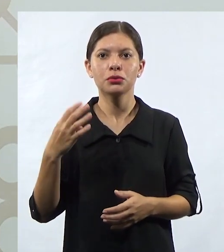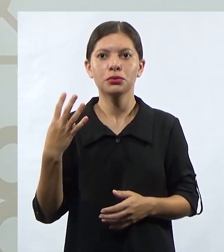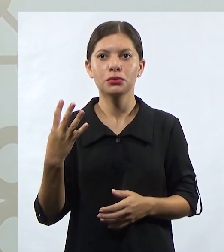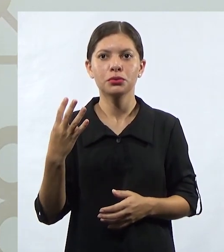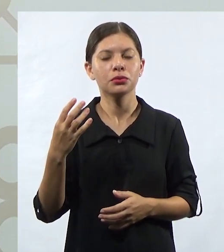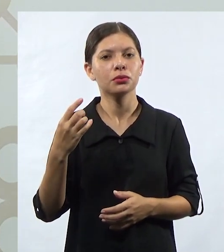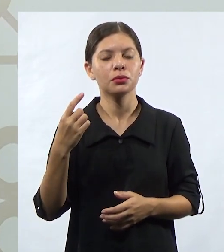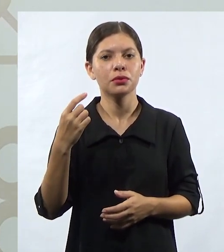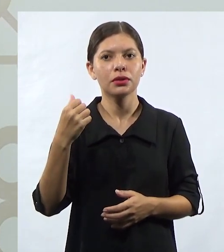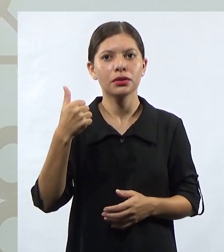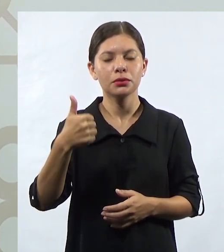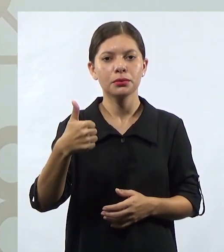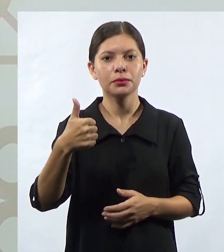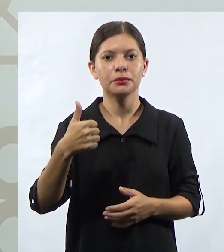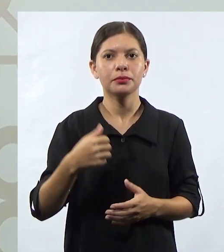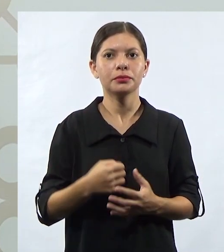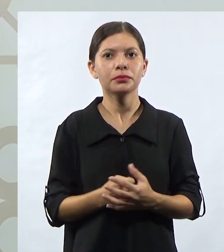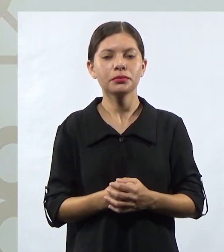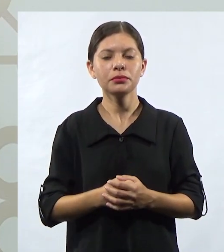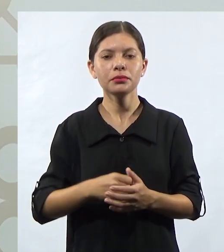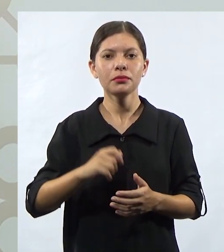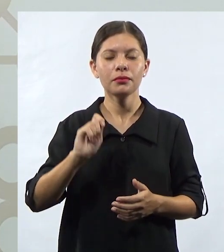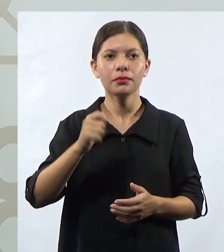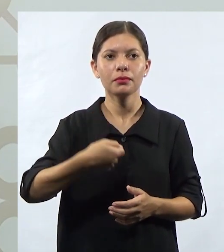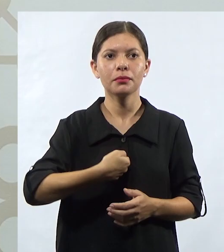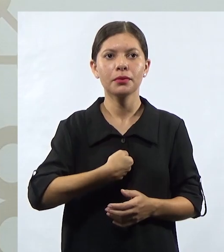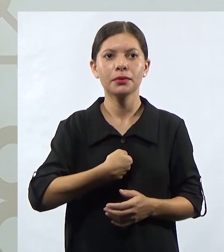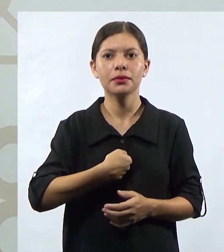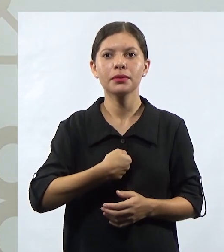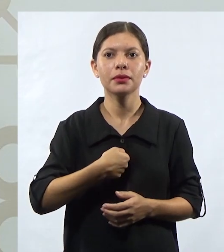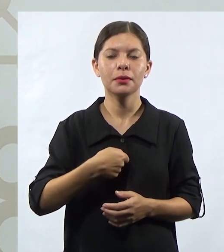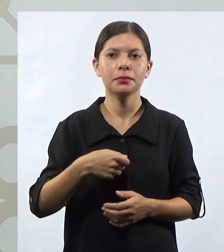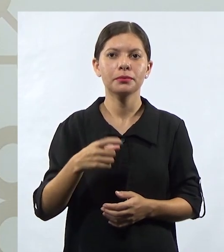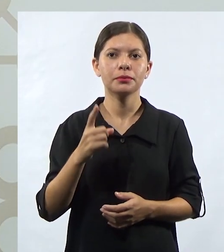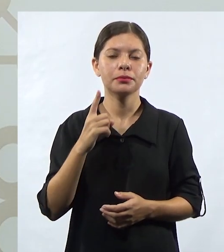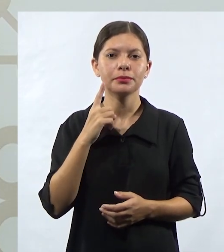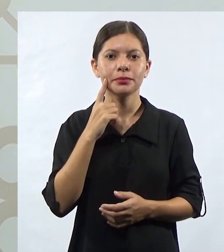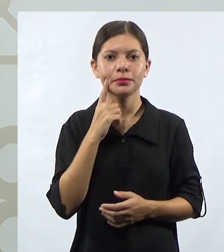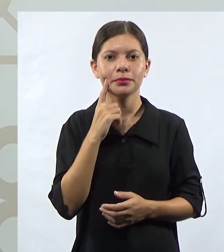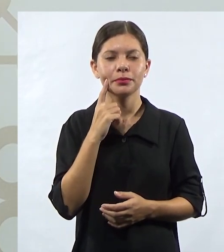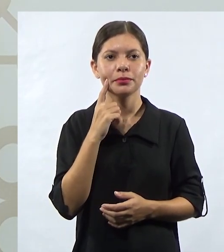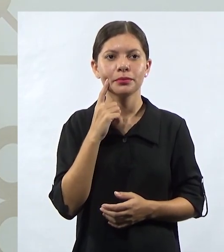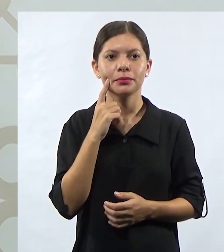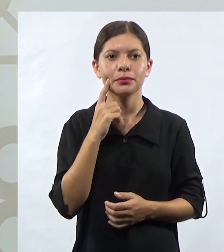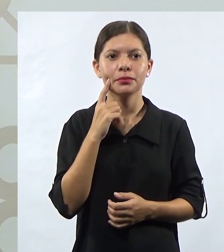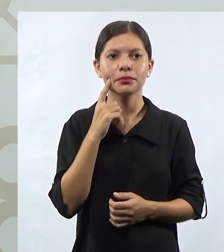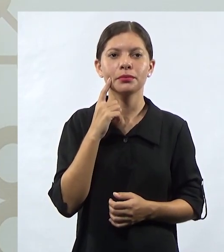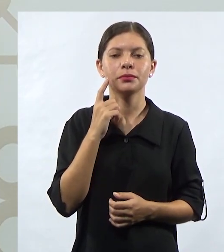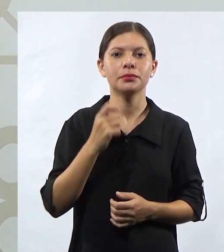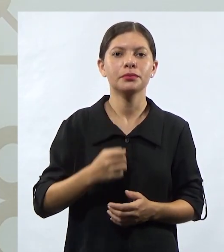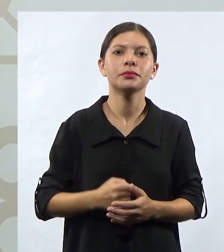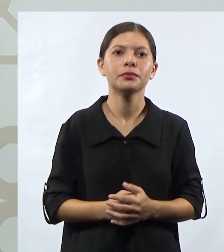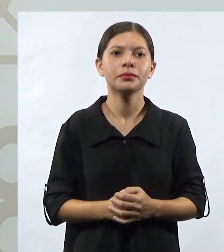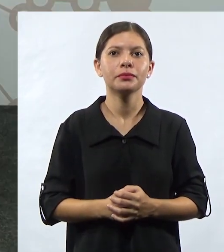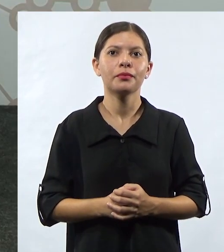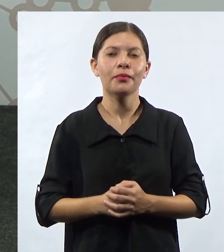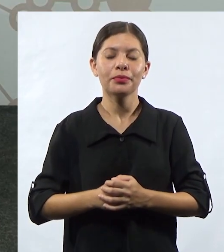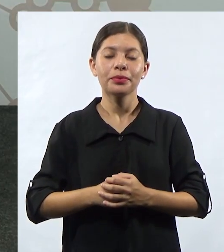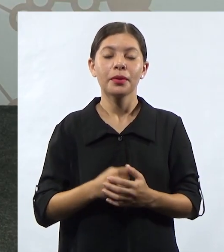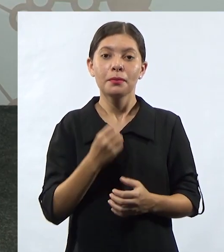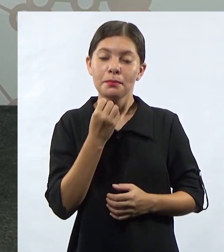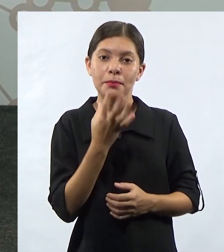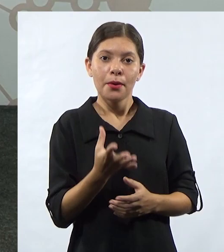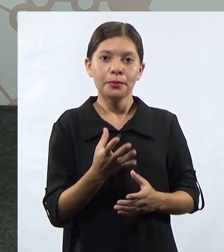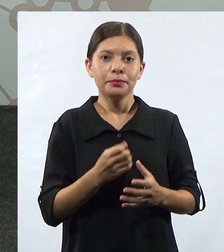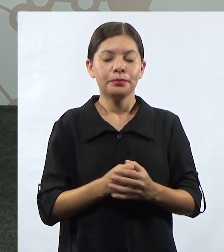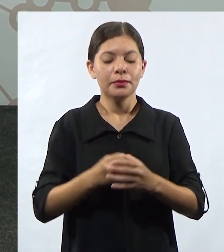anos. E o meu sinal na comunidade surda é Anabela. Bom,